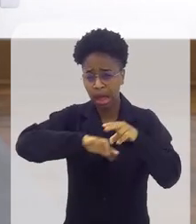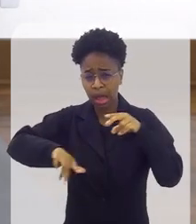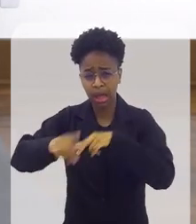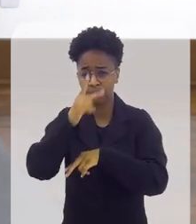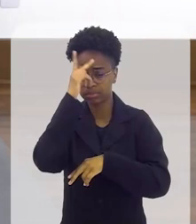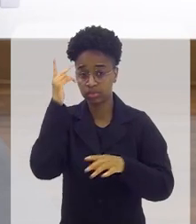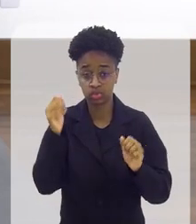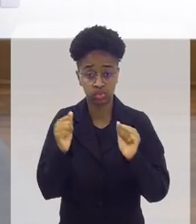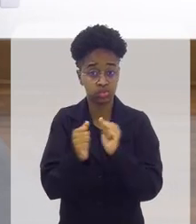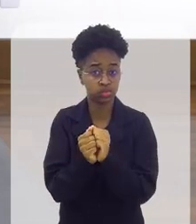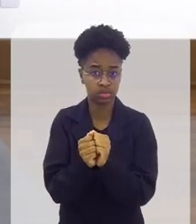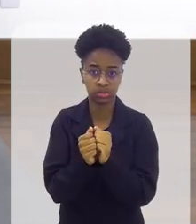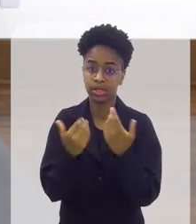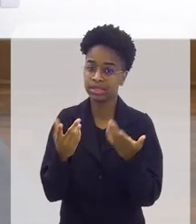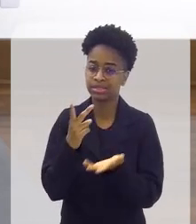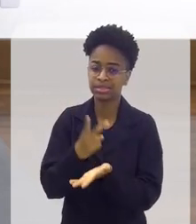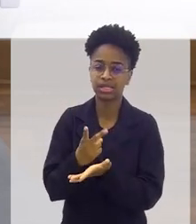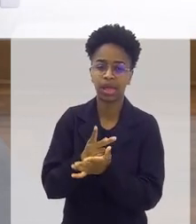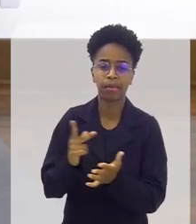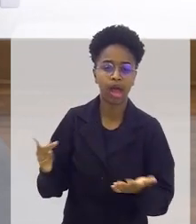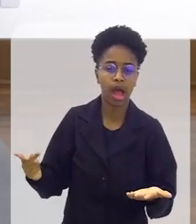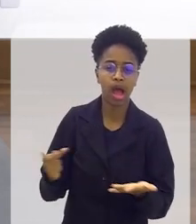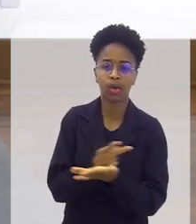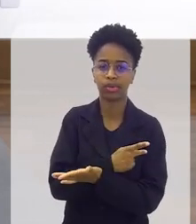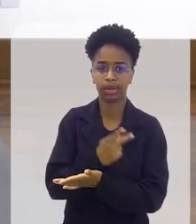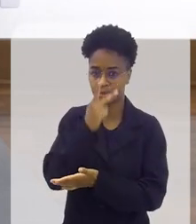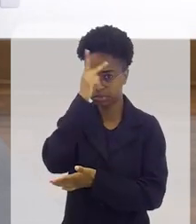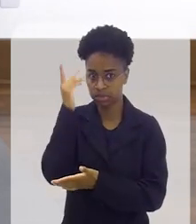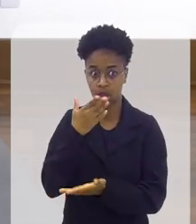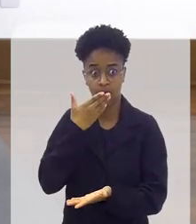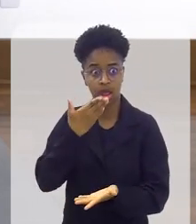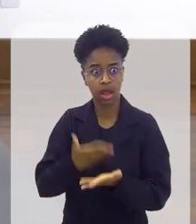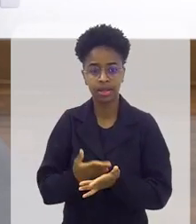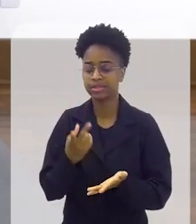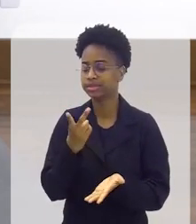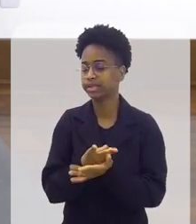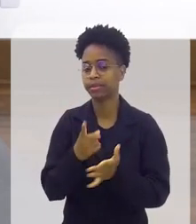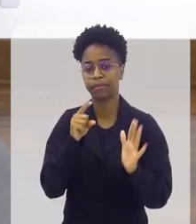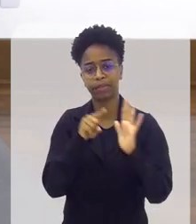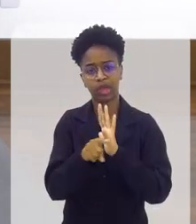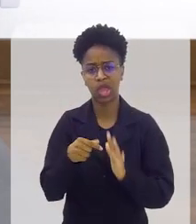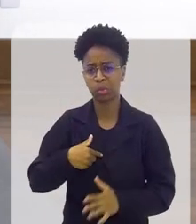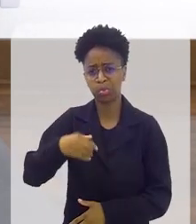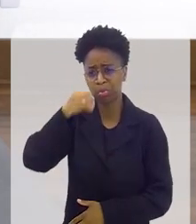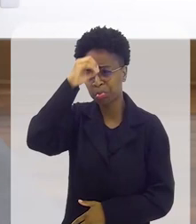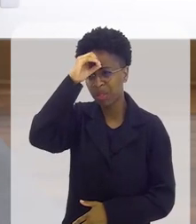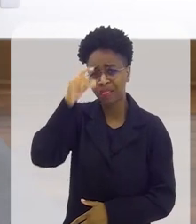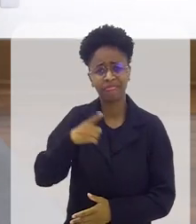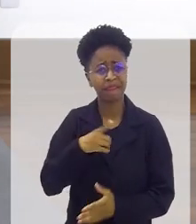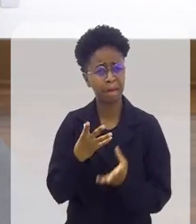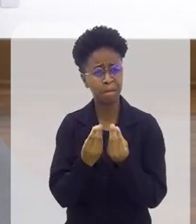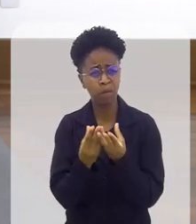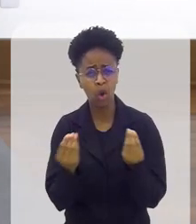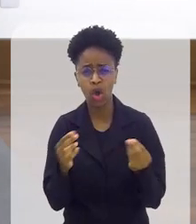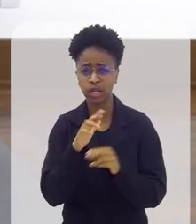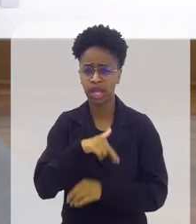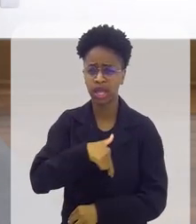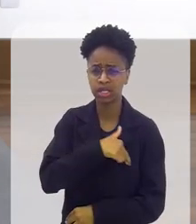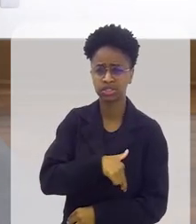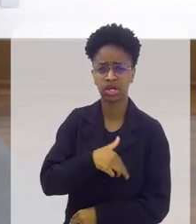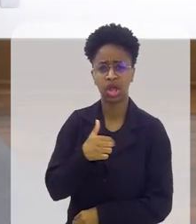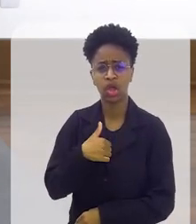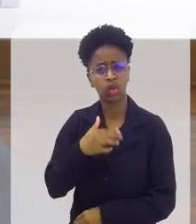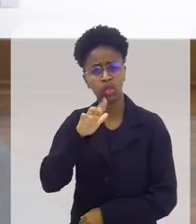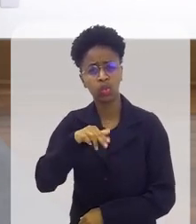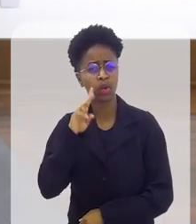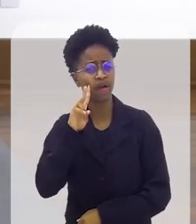inteira junta. Toda vez que acontece isso, gente, é a mesma pergunta. Eu não sabia que existia tanta